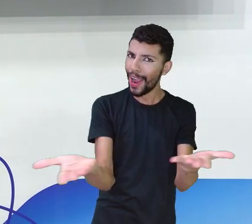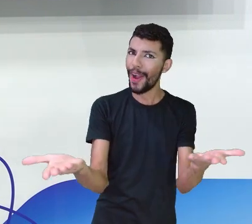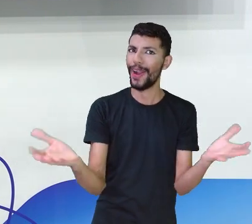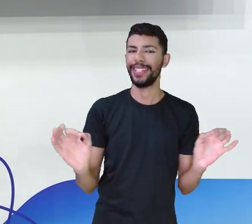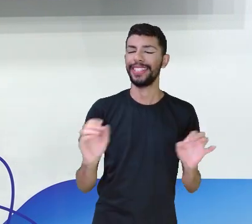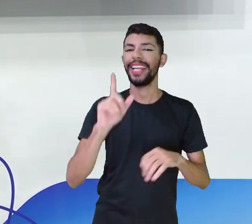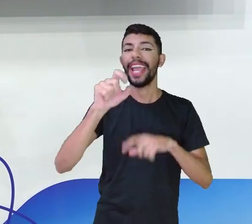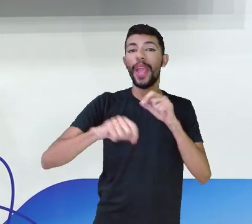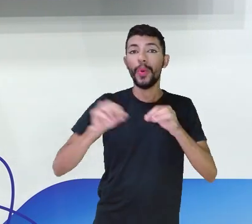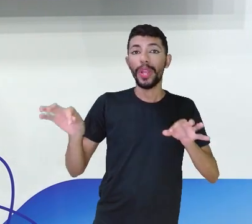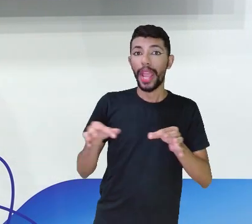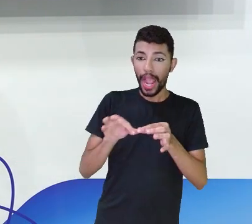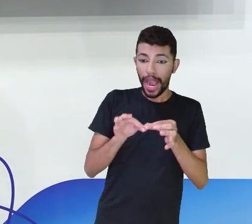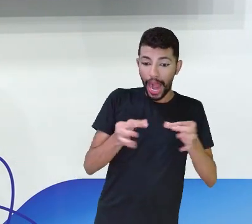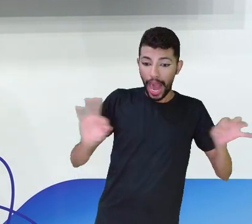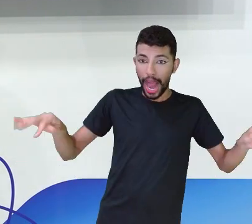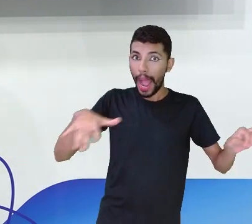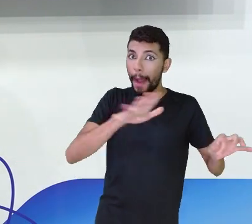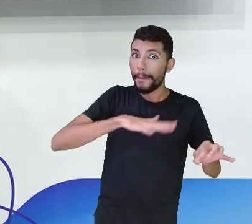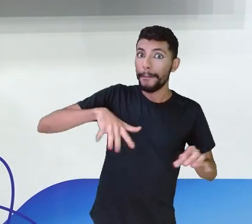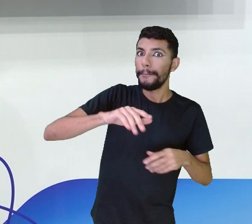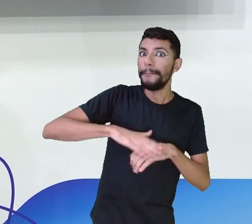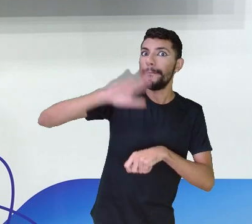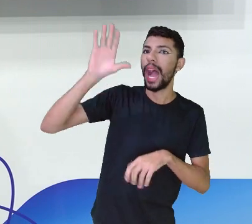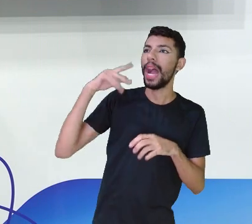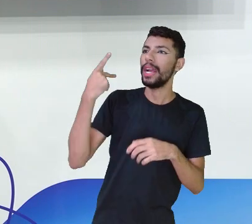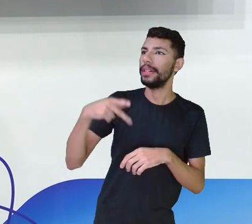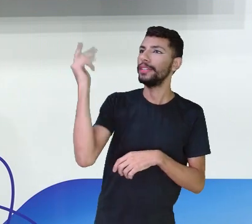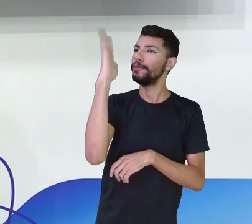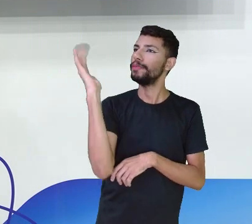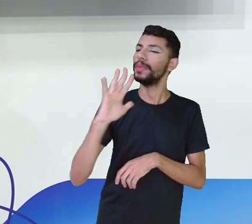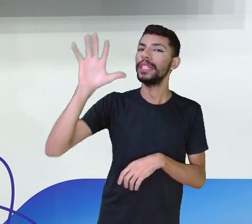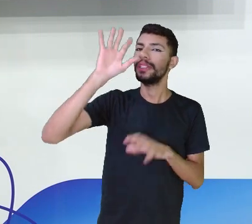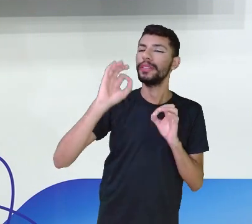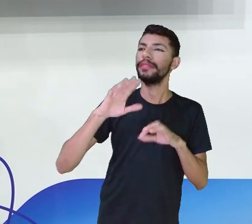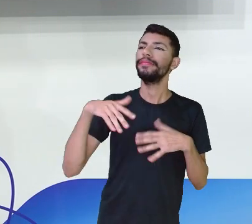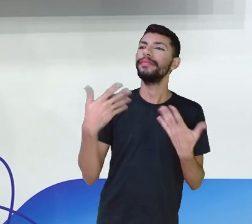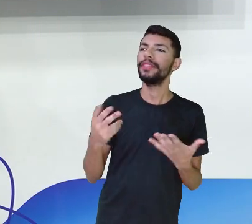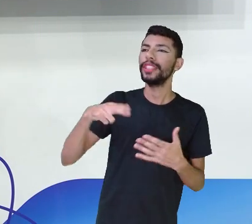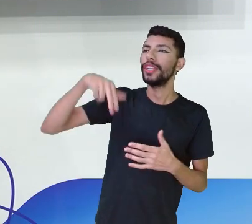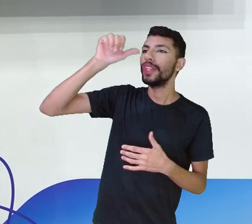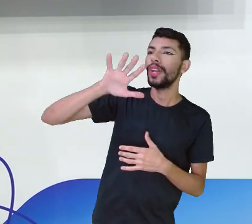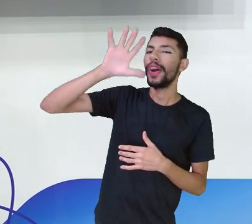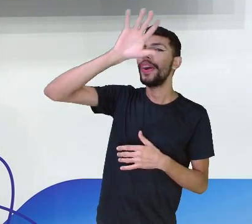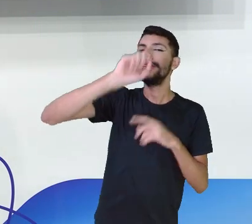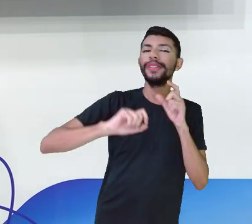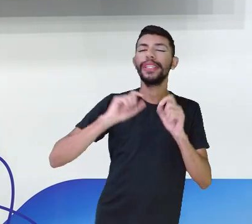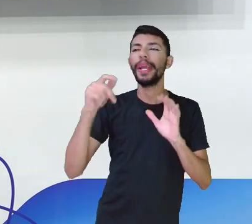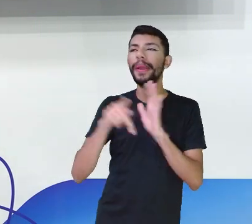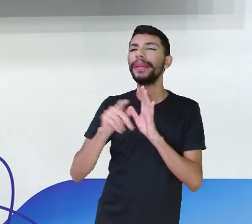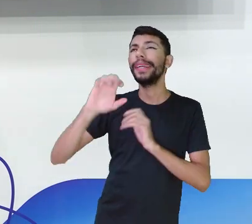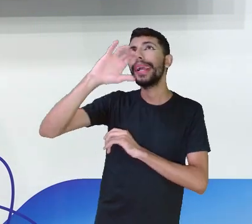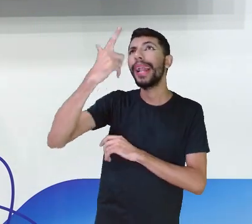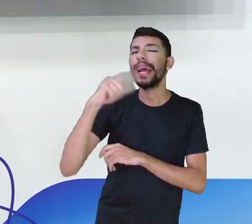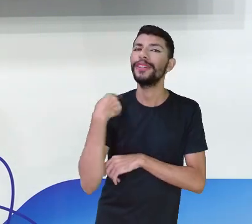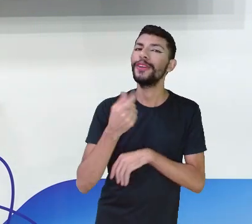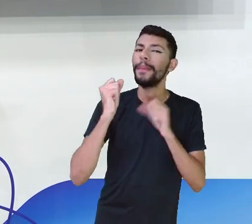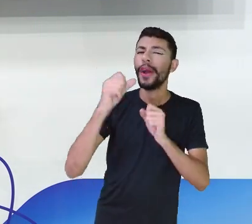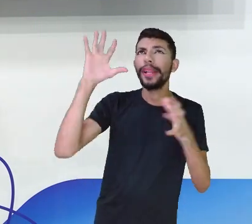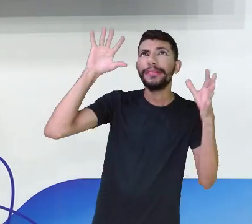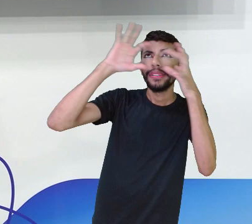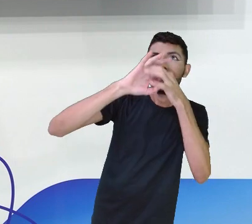a maior faixa litorânea do Brasil. E quando a gente fala de Nordeste, é claro que a gente pode pensar